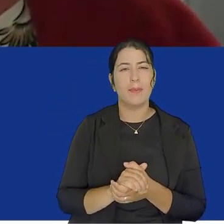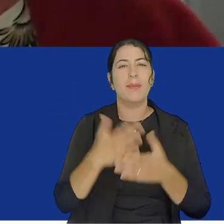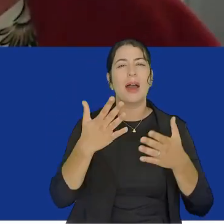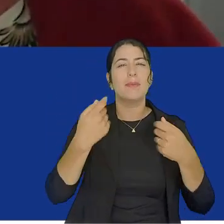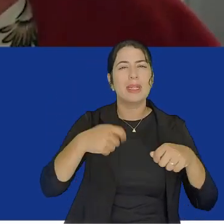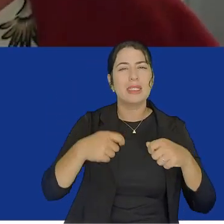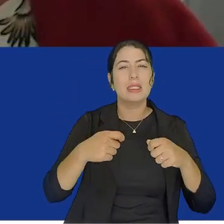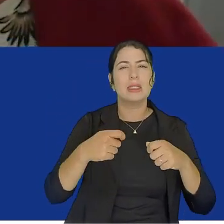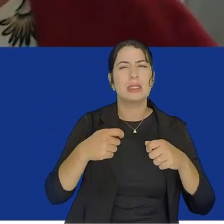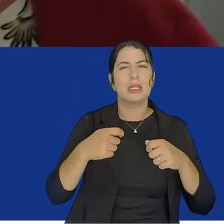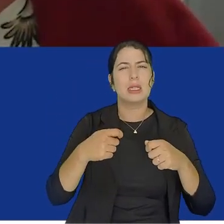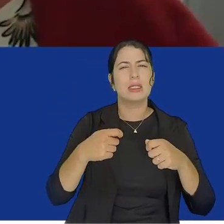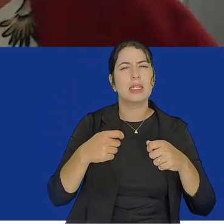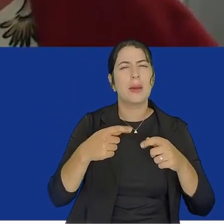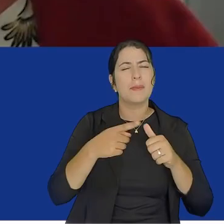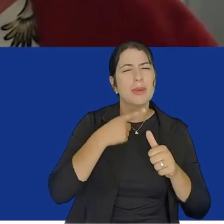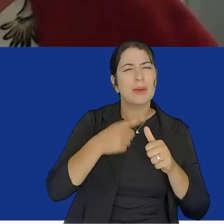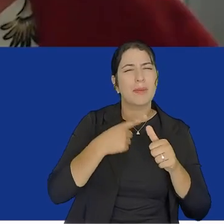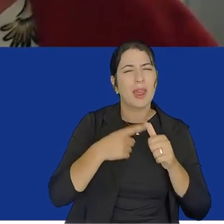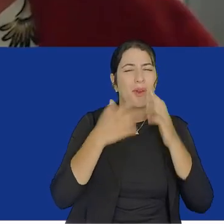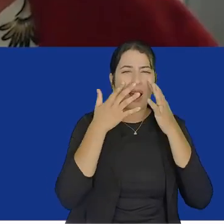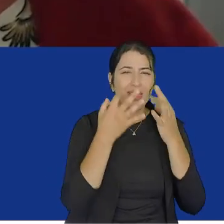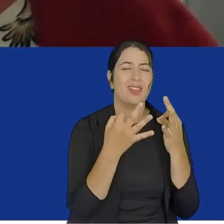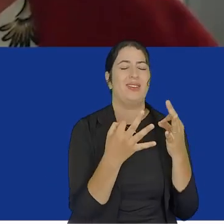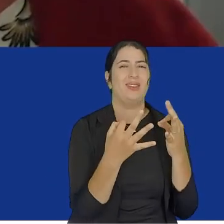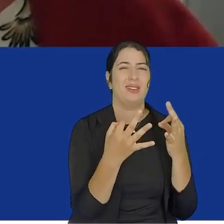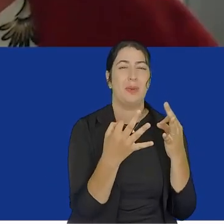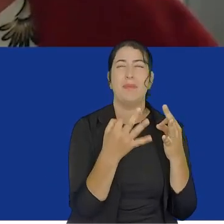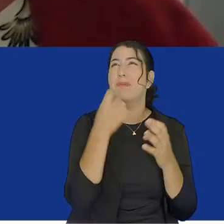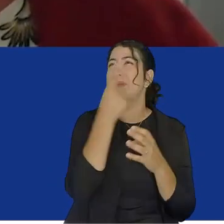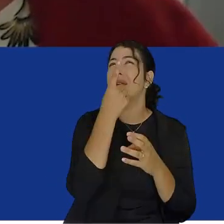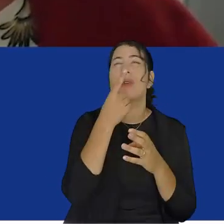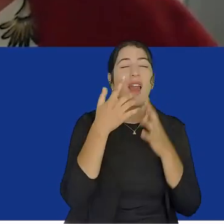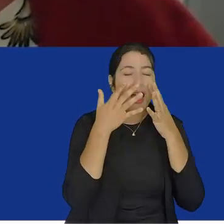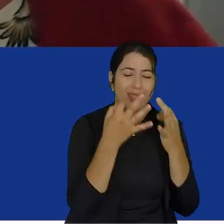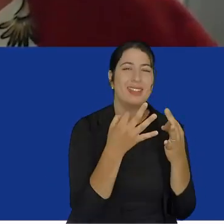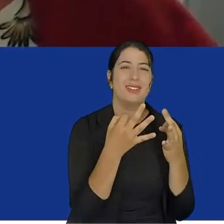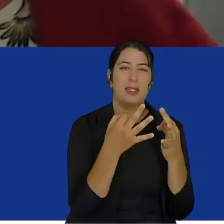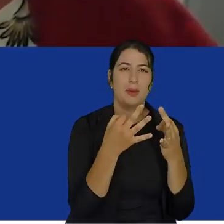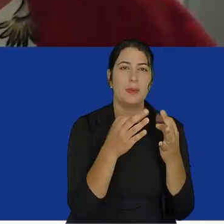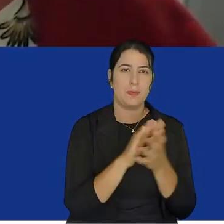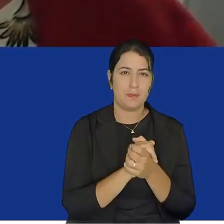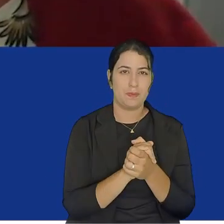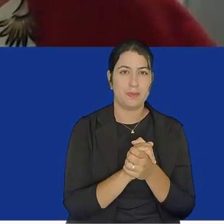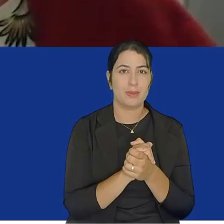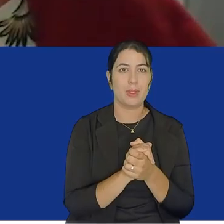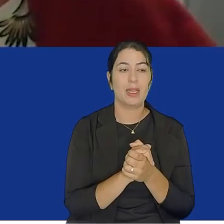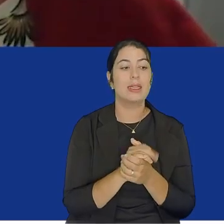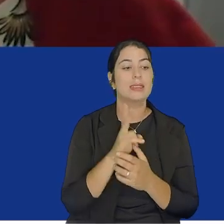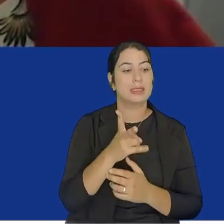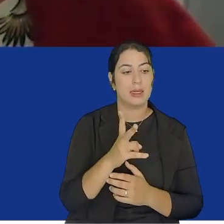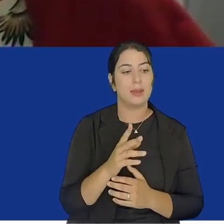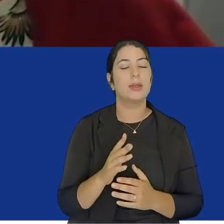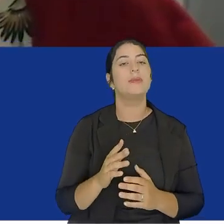as pessoas. E o que eu mais escuto em casos de assédio é assim, quando você vai contar para a pessoa que